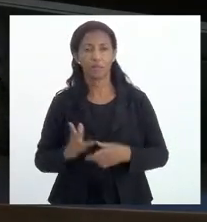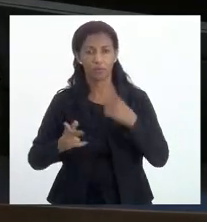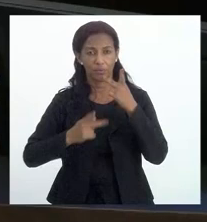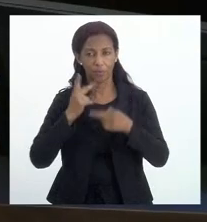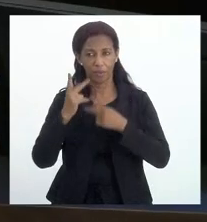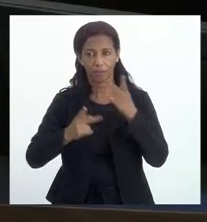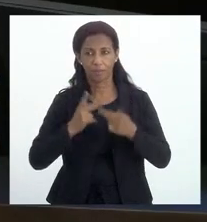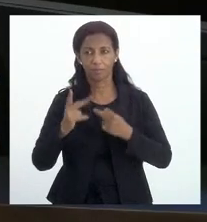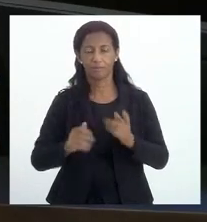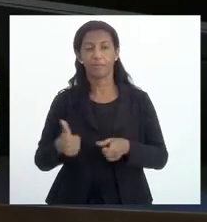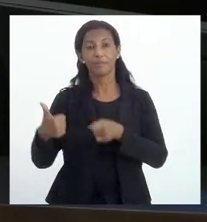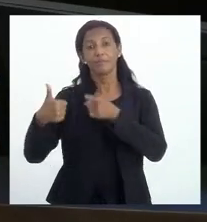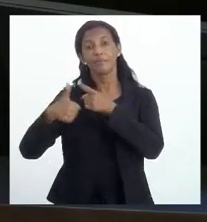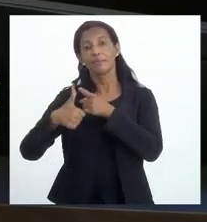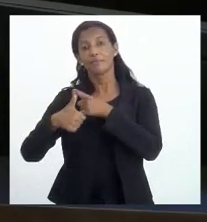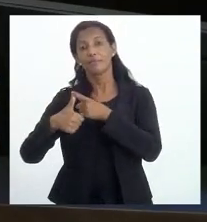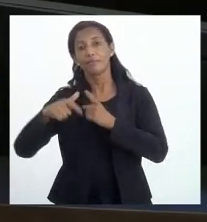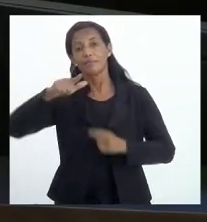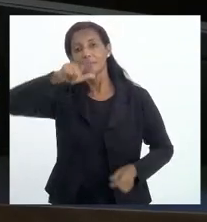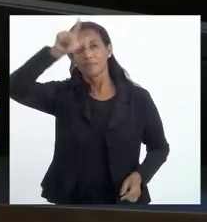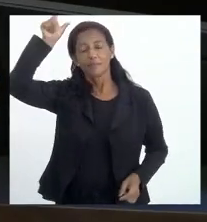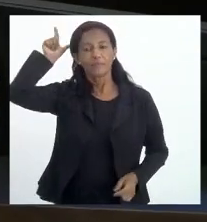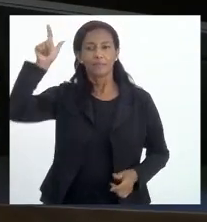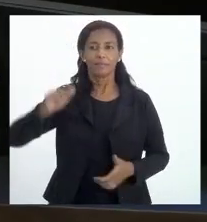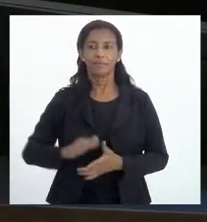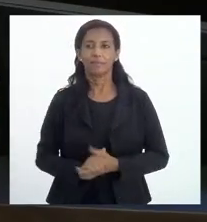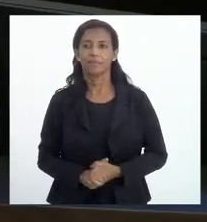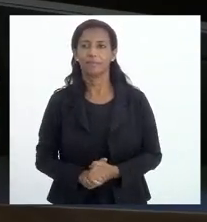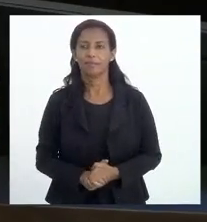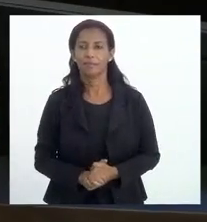falar. Em primeiro lugar, deputado Luiz Paulo,